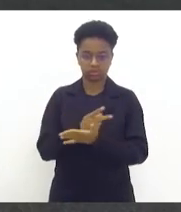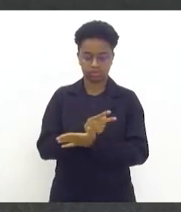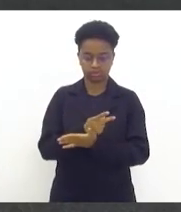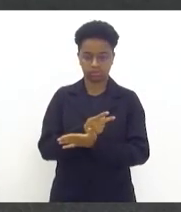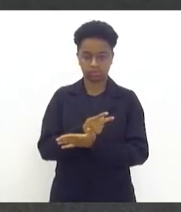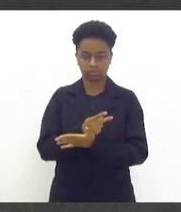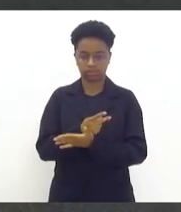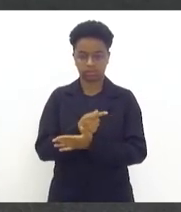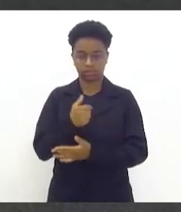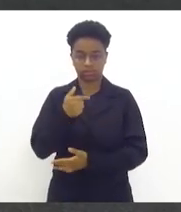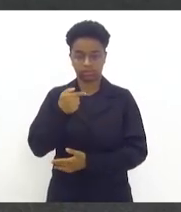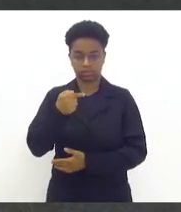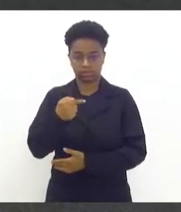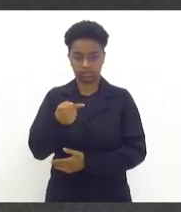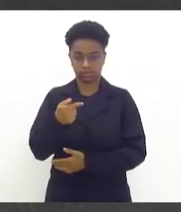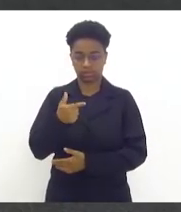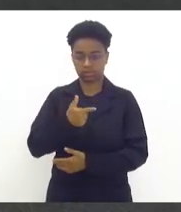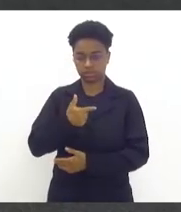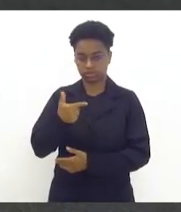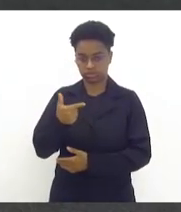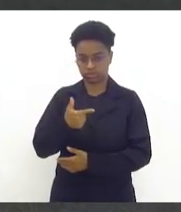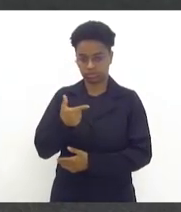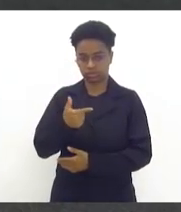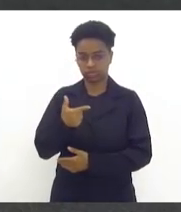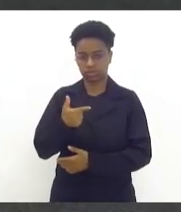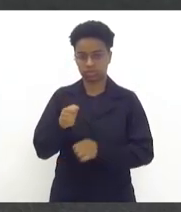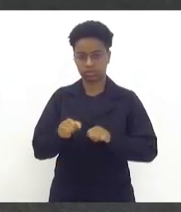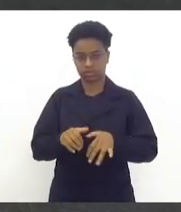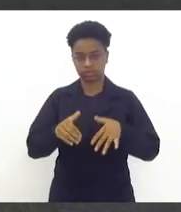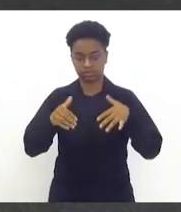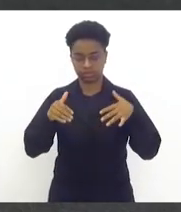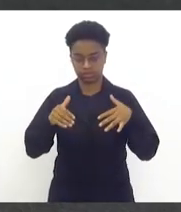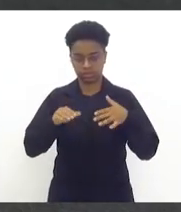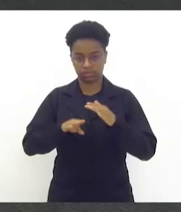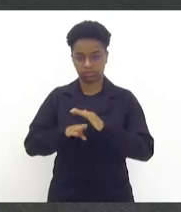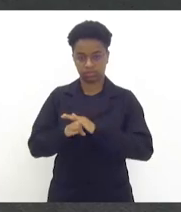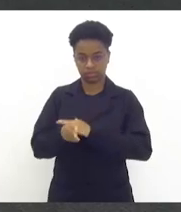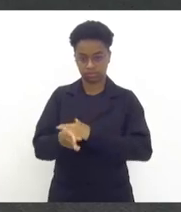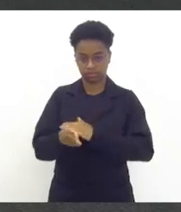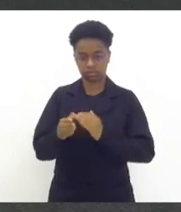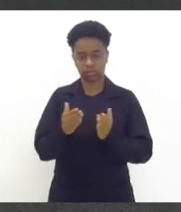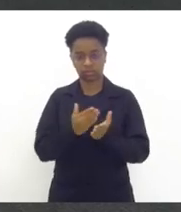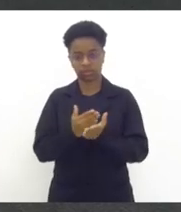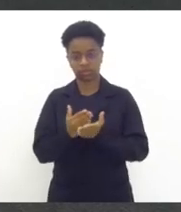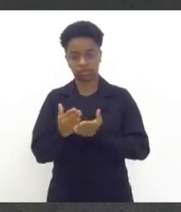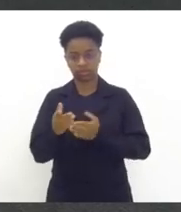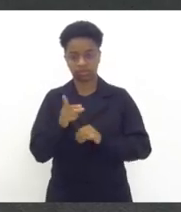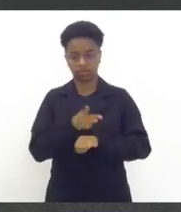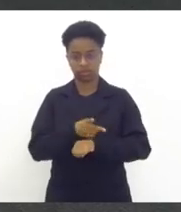na 72ª sessão ordinária, que, iniciada às